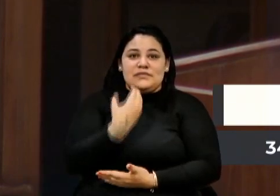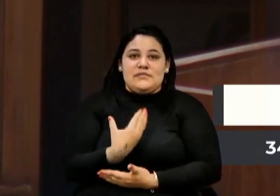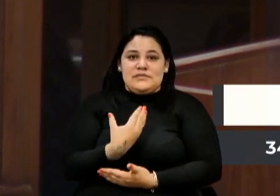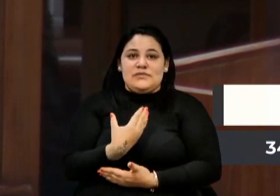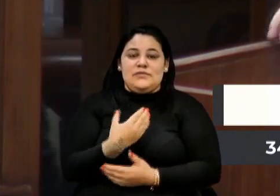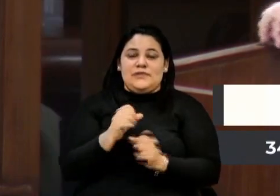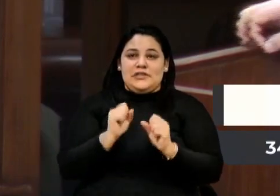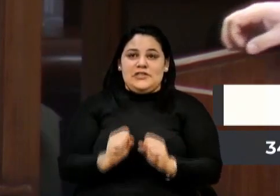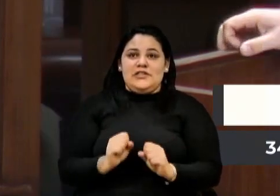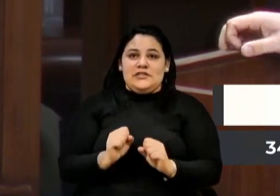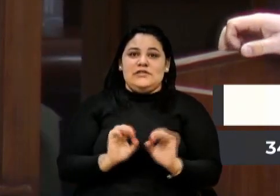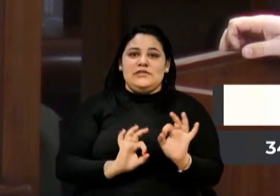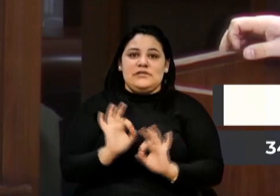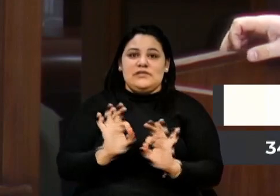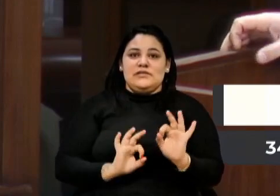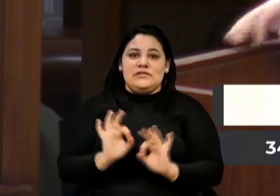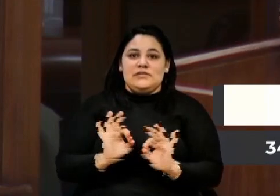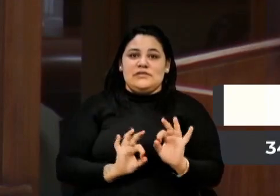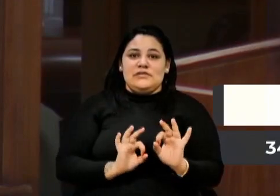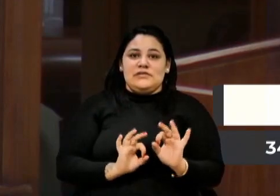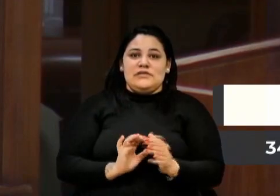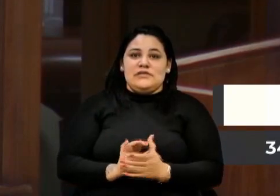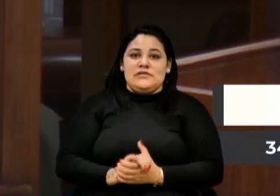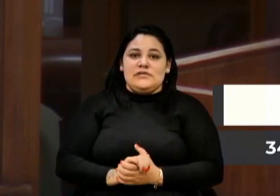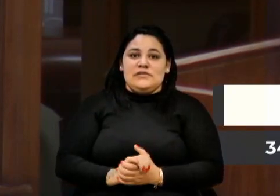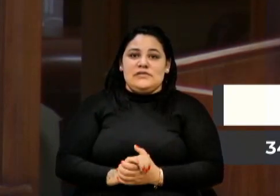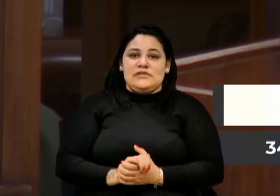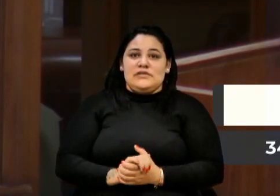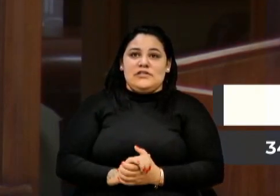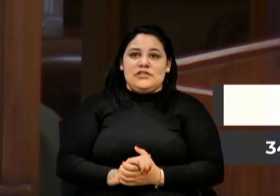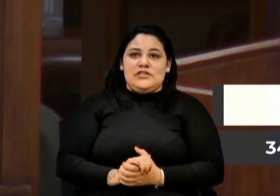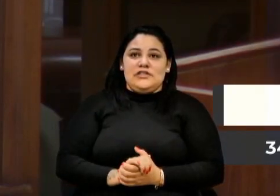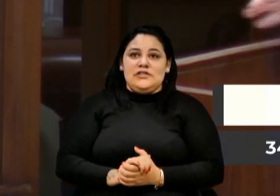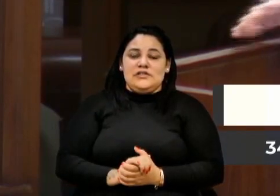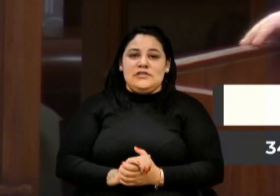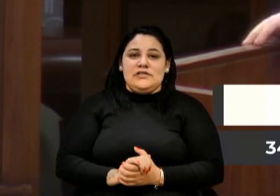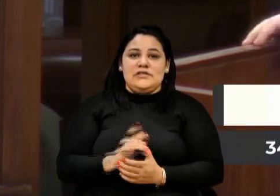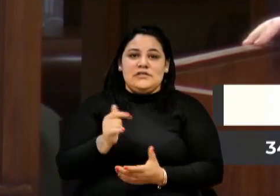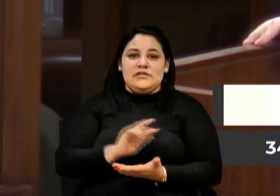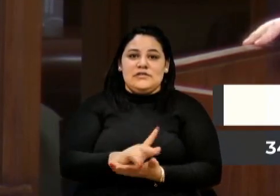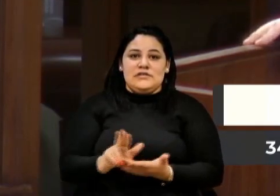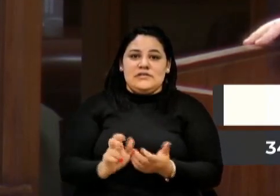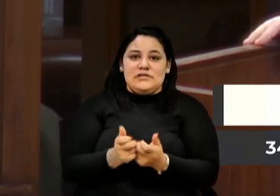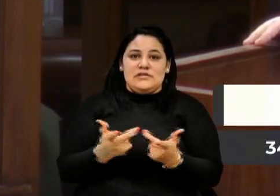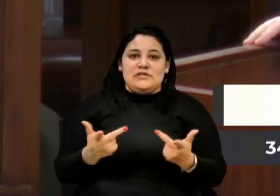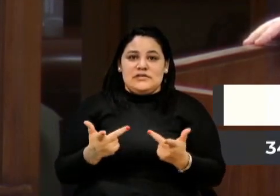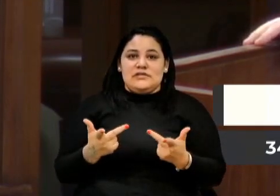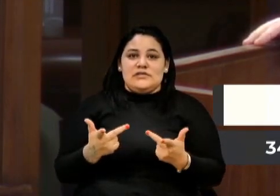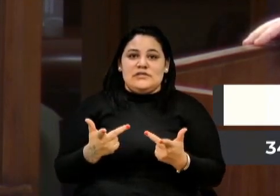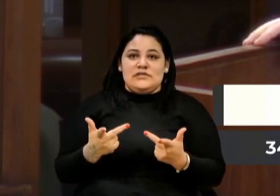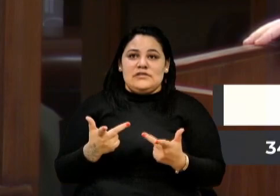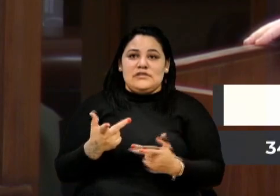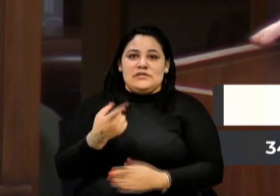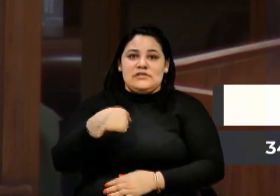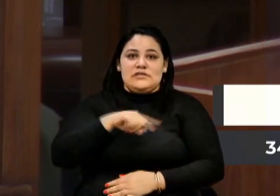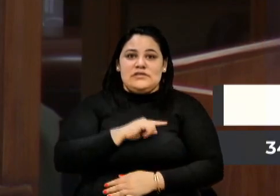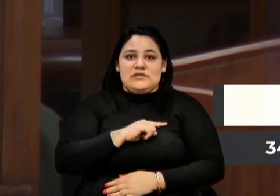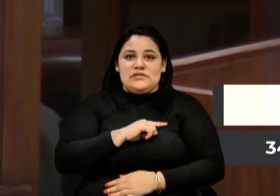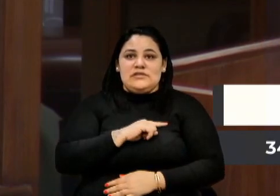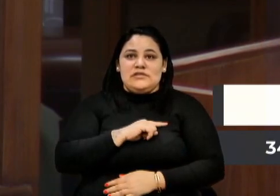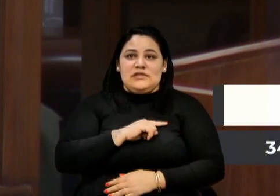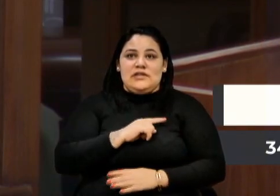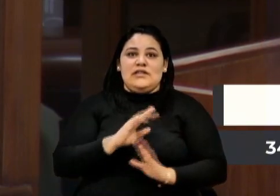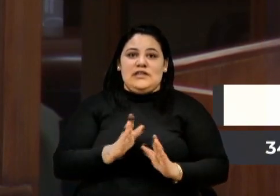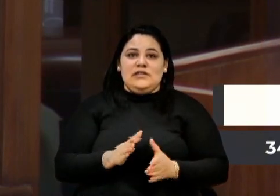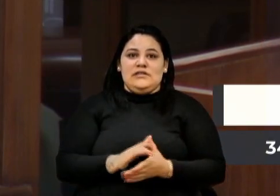organizado pelo Forqueta Cultural e que vai ter um reflexo muito grande se a gente souber explorar isso. Vereador Meneguzzi,